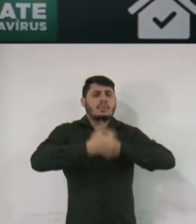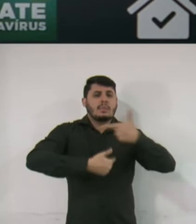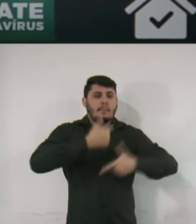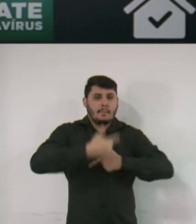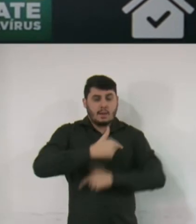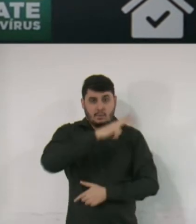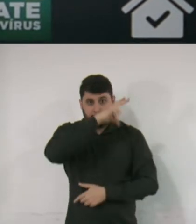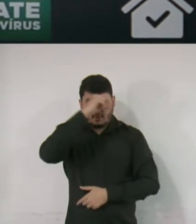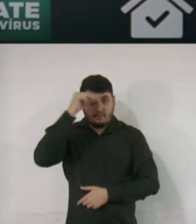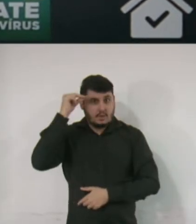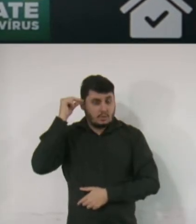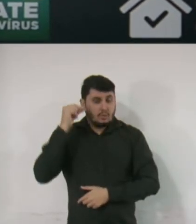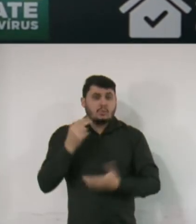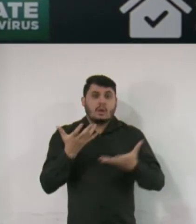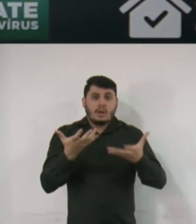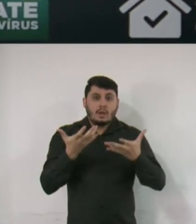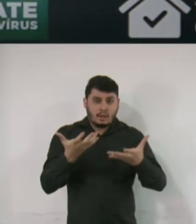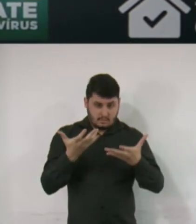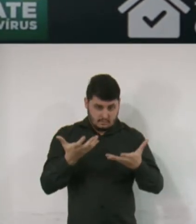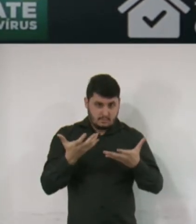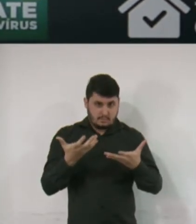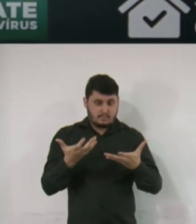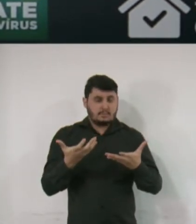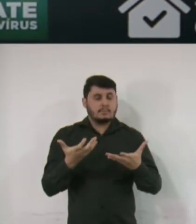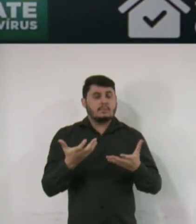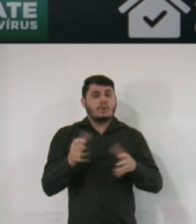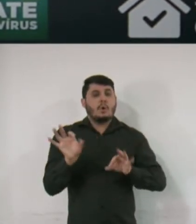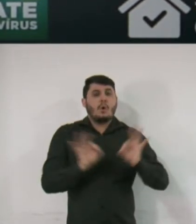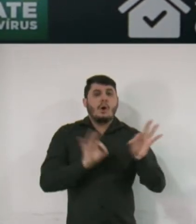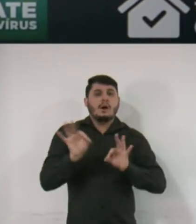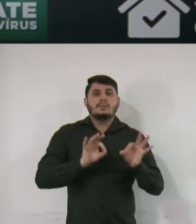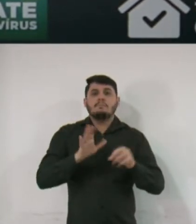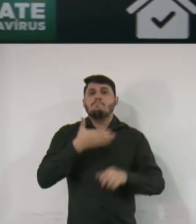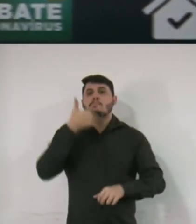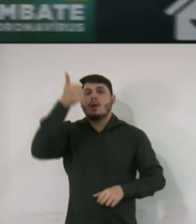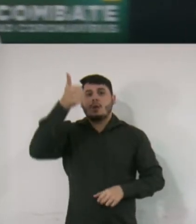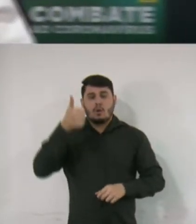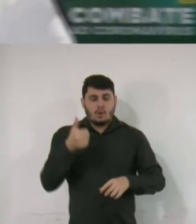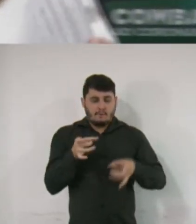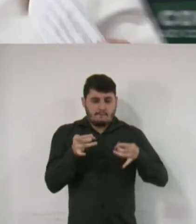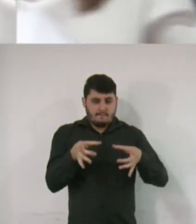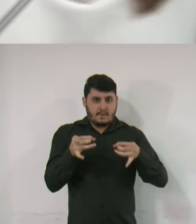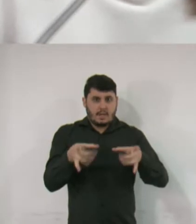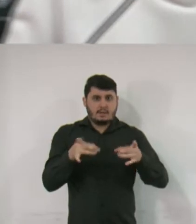colocar em prática para intensificar o movimento do comércio na praça, Matheus?